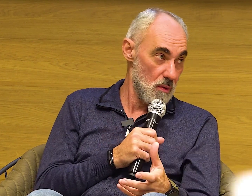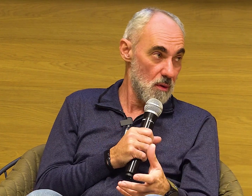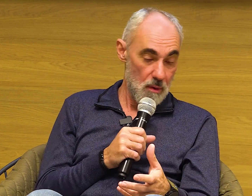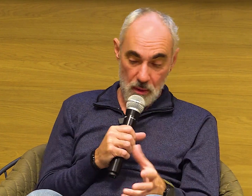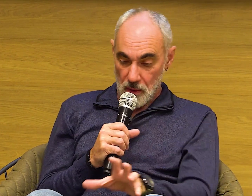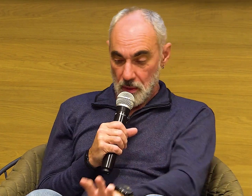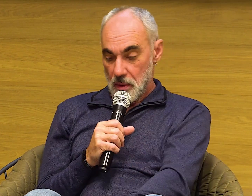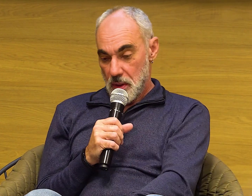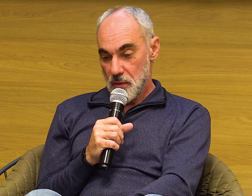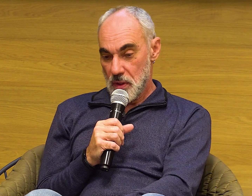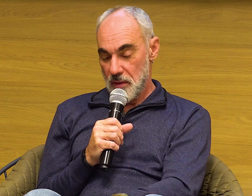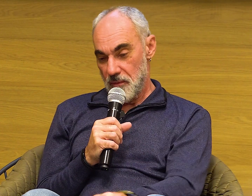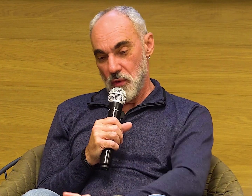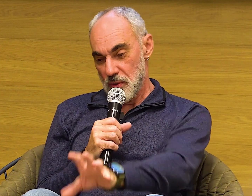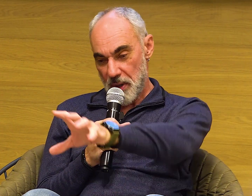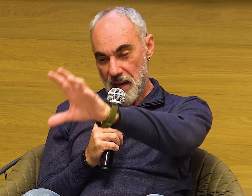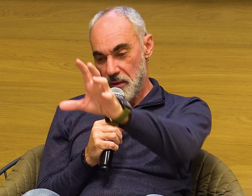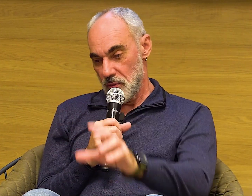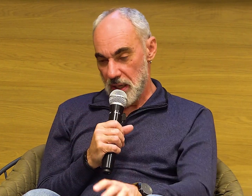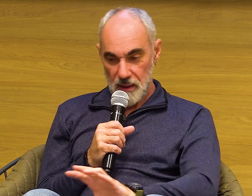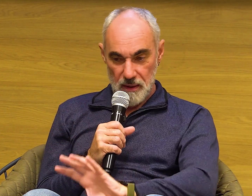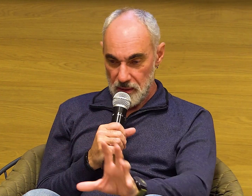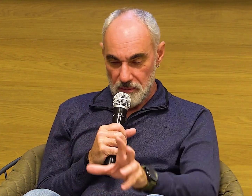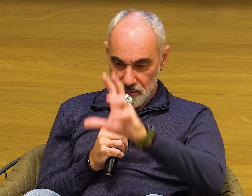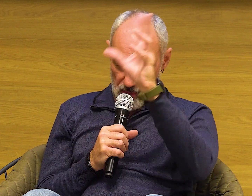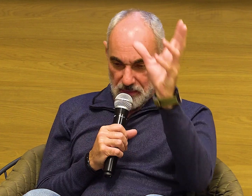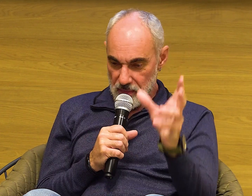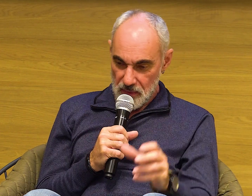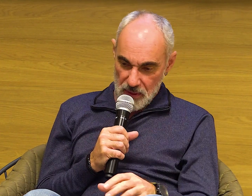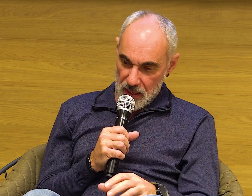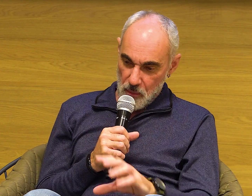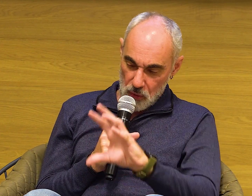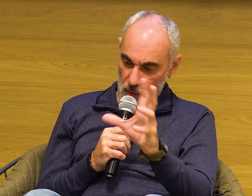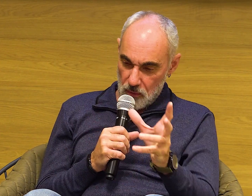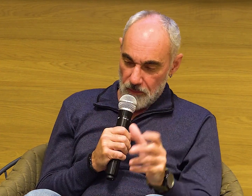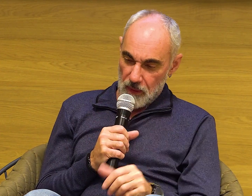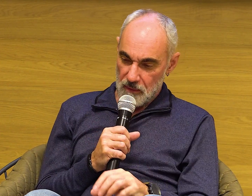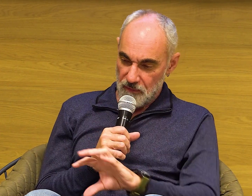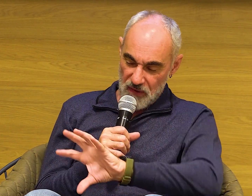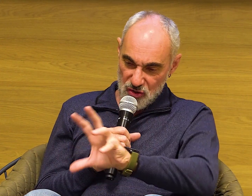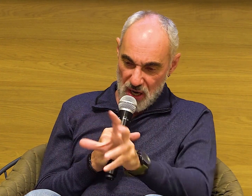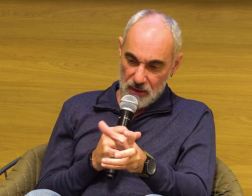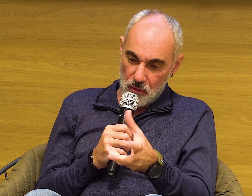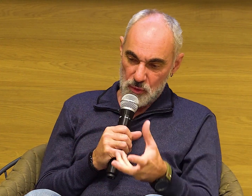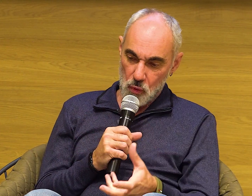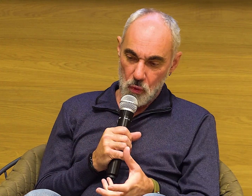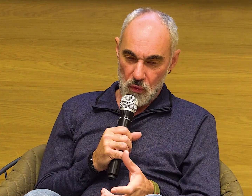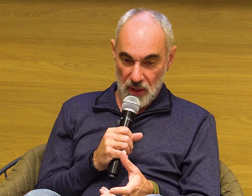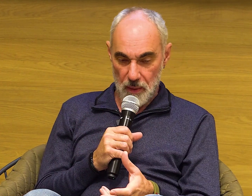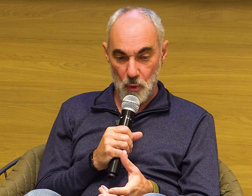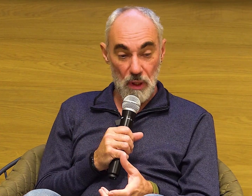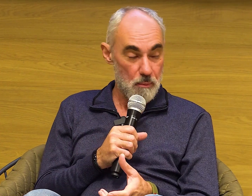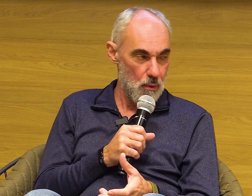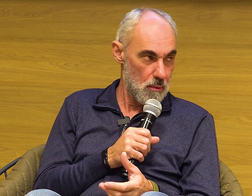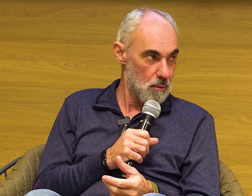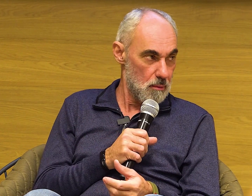paraíso. Se você fosse para um lugar que era muito fechado, obscuro, você